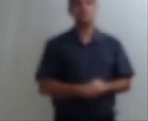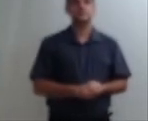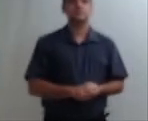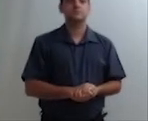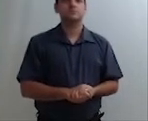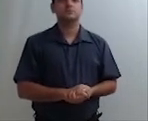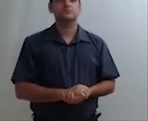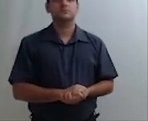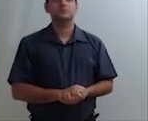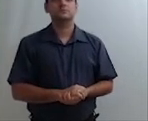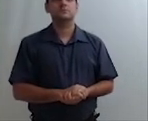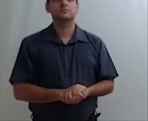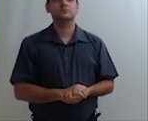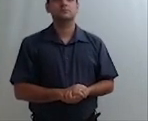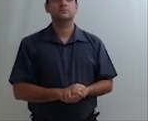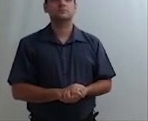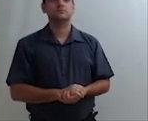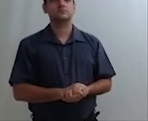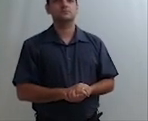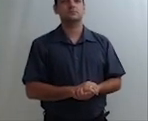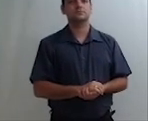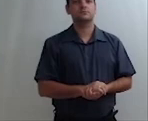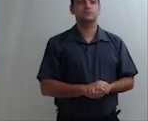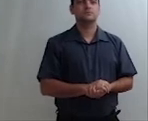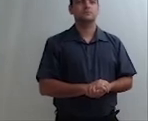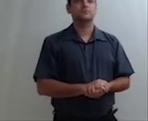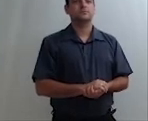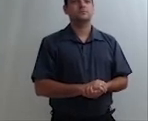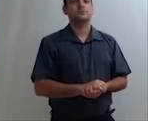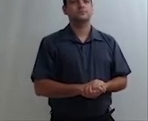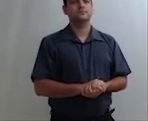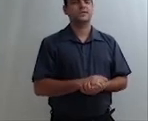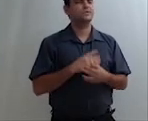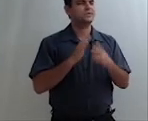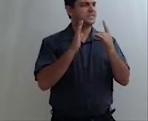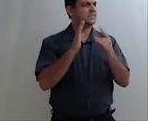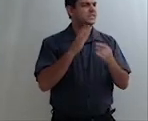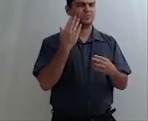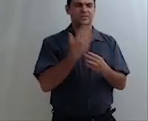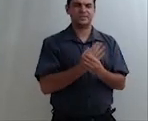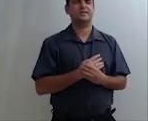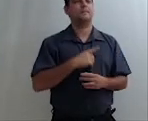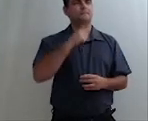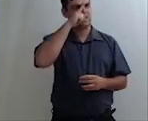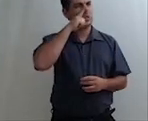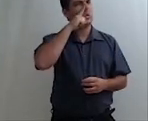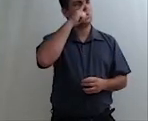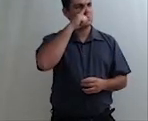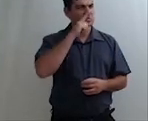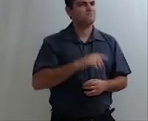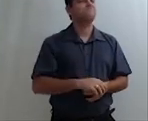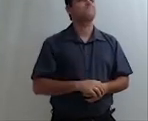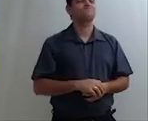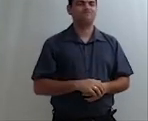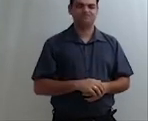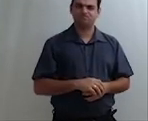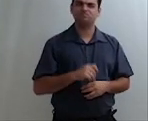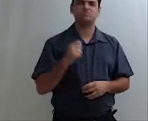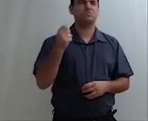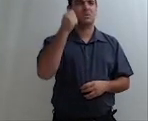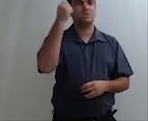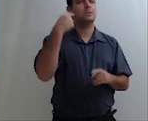as circunstân de cometimento desse delito são extremamente graves graves a vítima foi